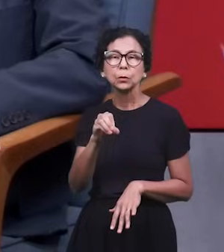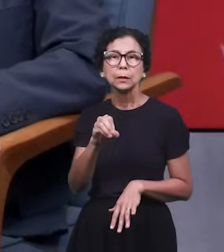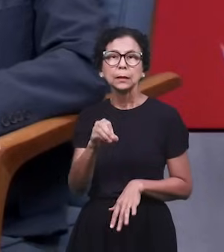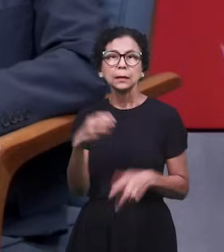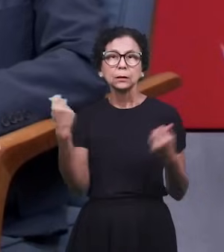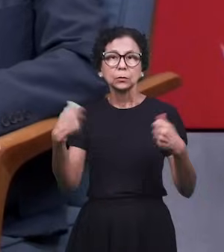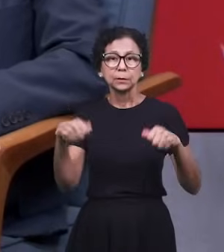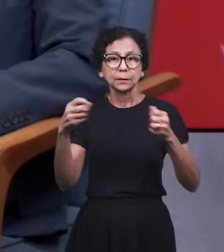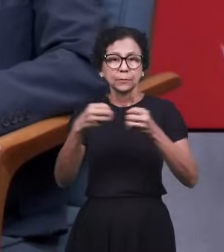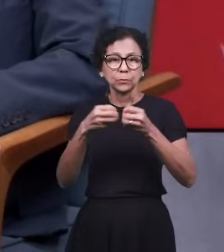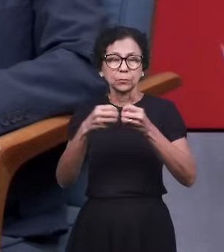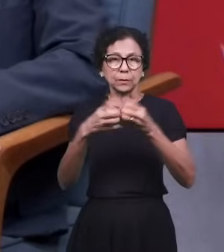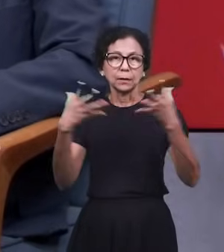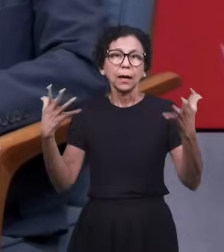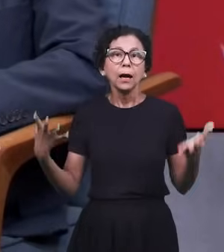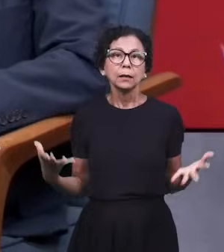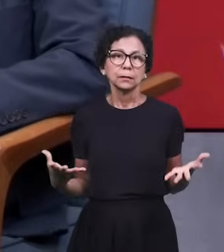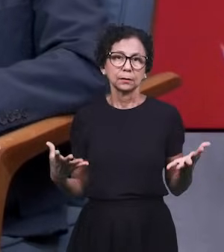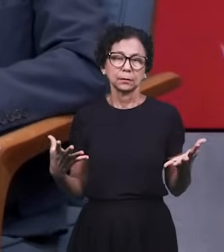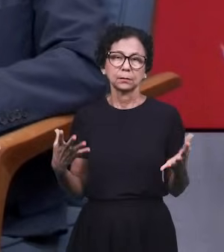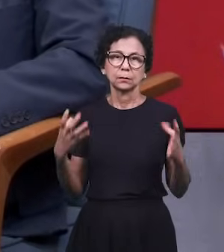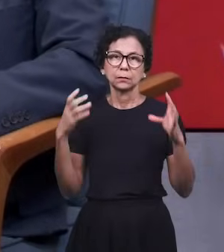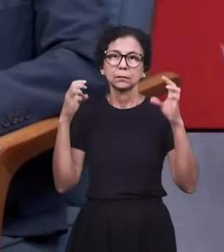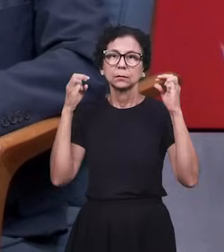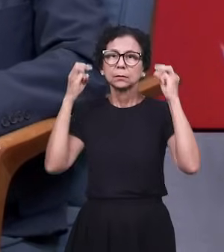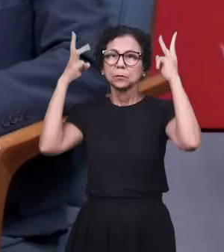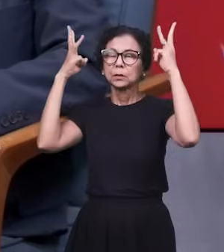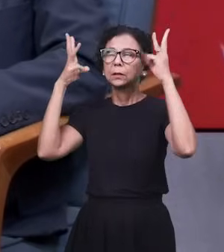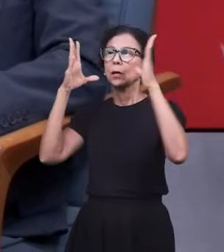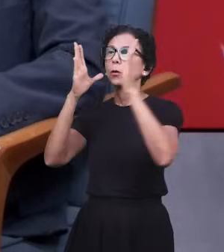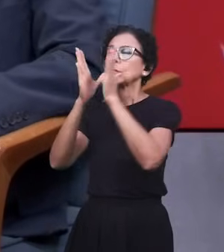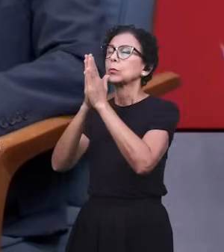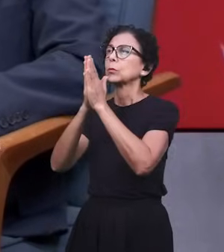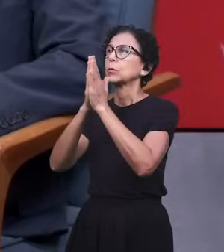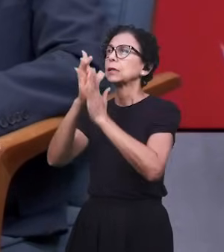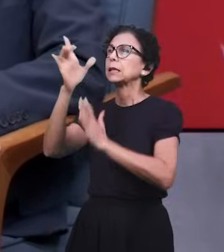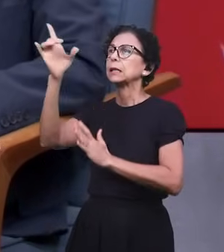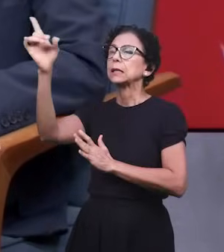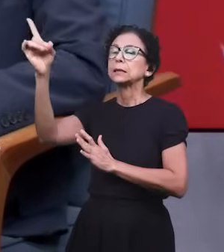no Velho Testamento. Tem sentido? Tem.